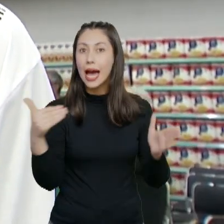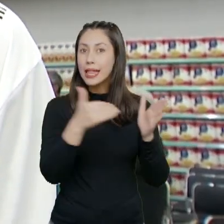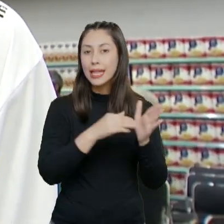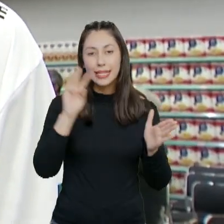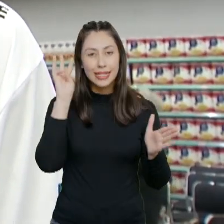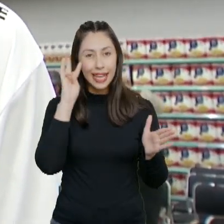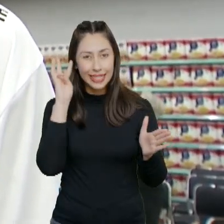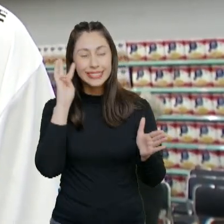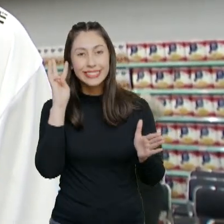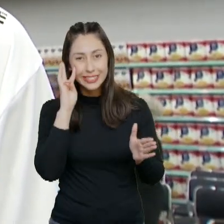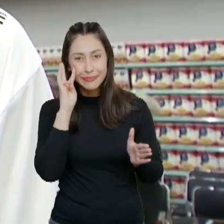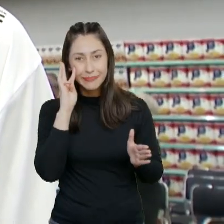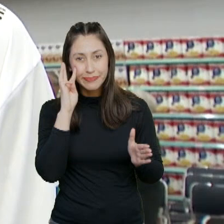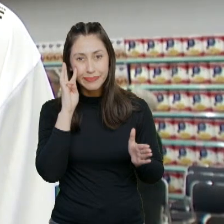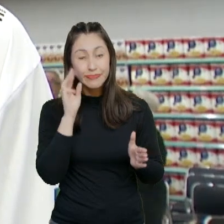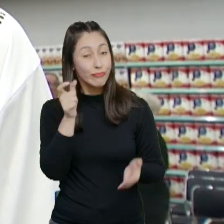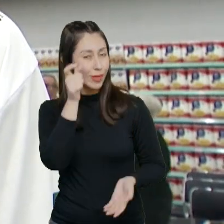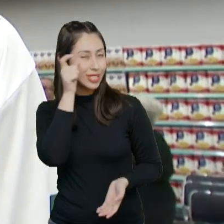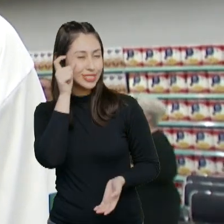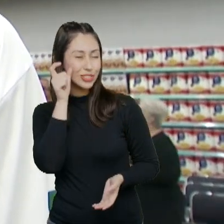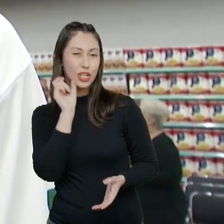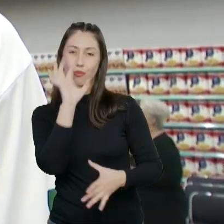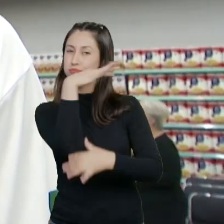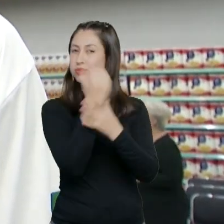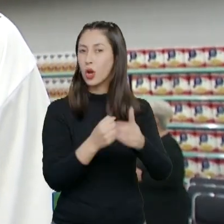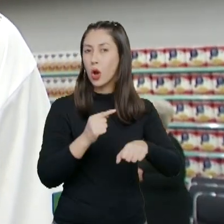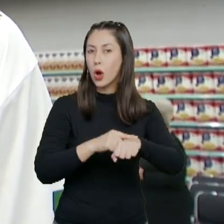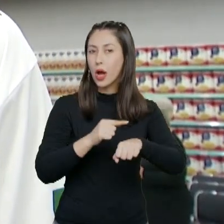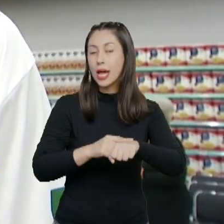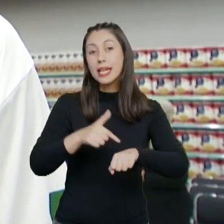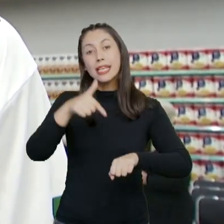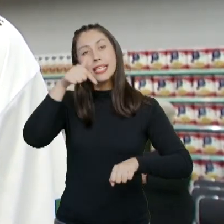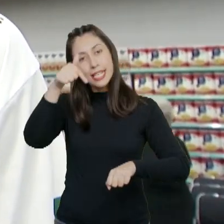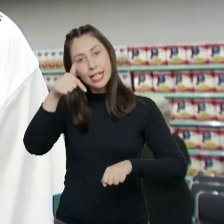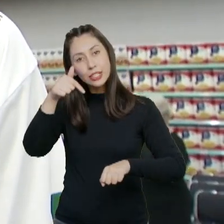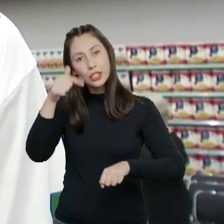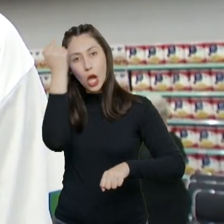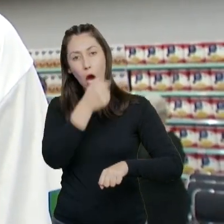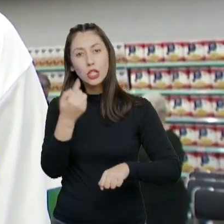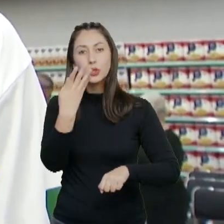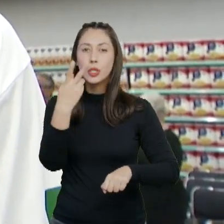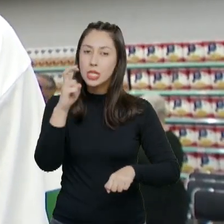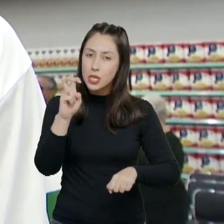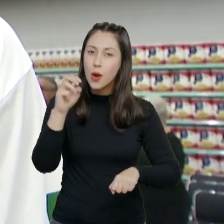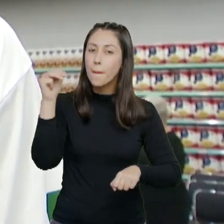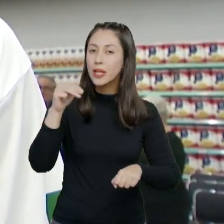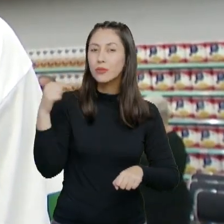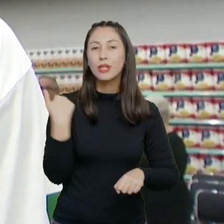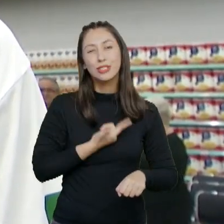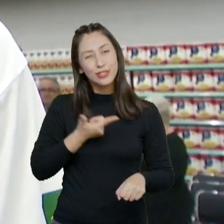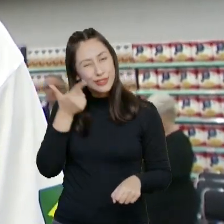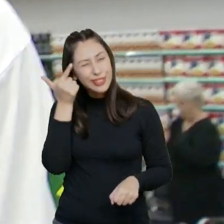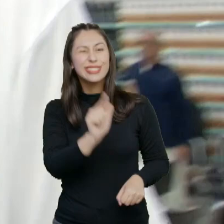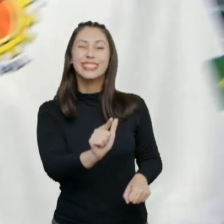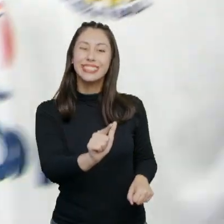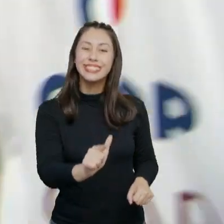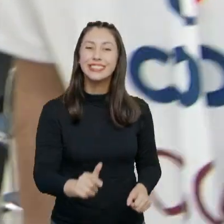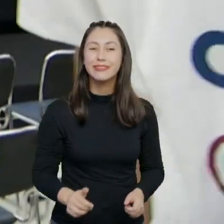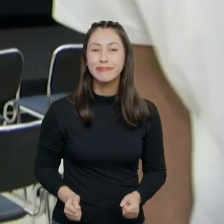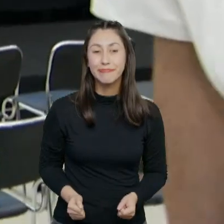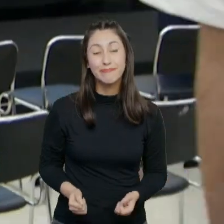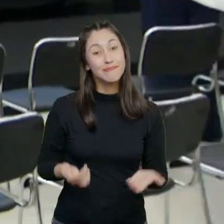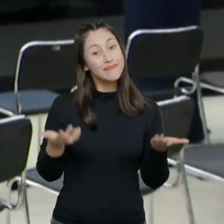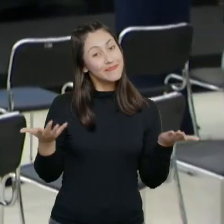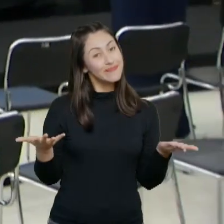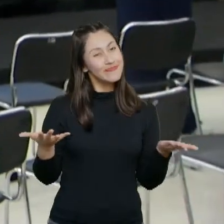né? Para assistir aos nossos jogos, 7h45 a maioria dos dias, e torcer para a gente conquistar os objetivos.